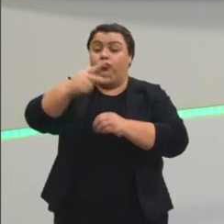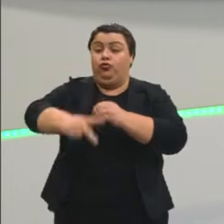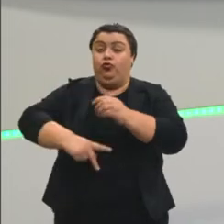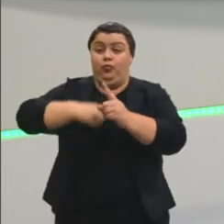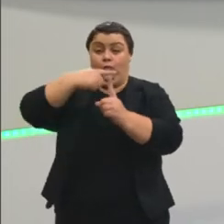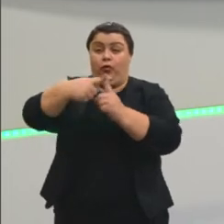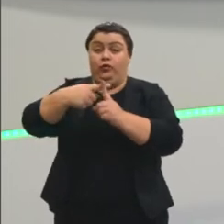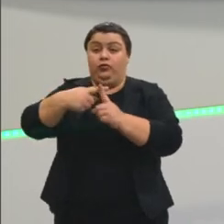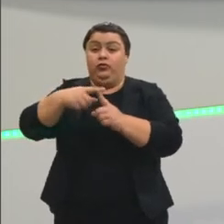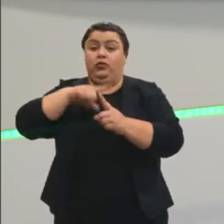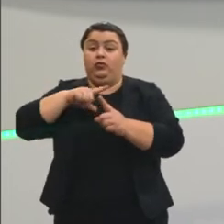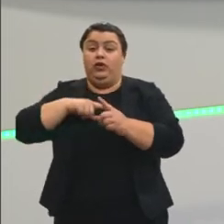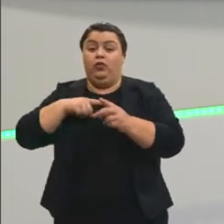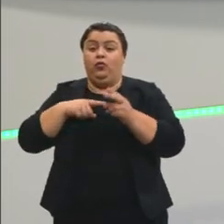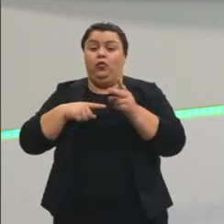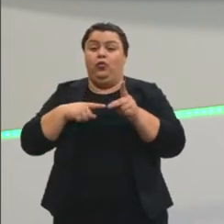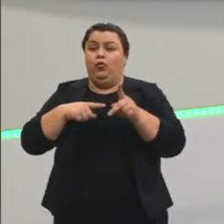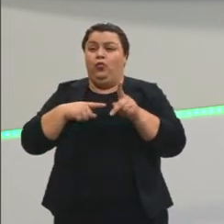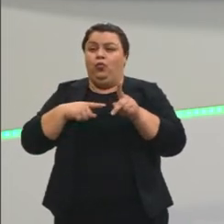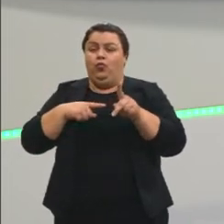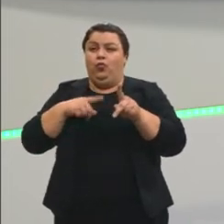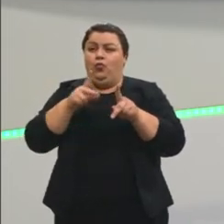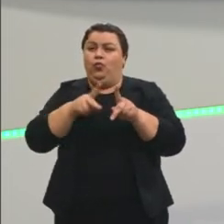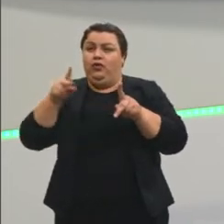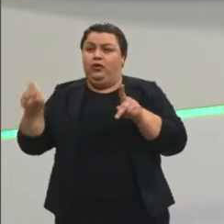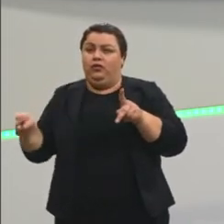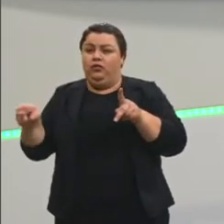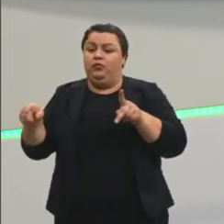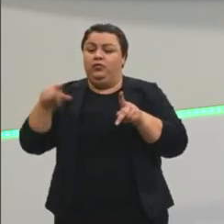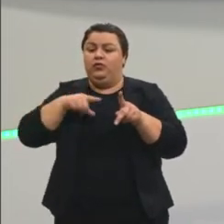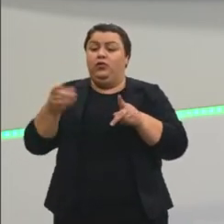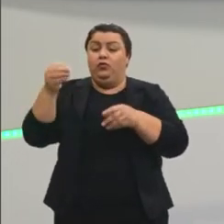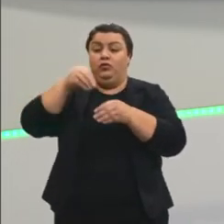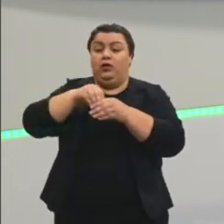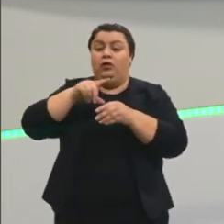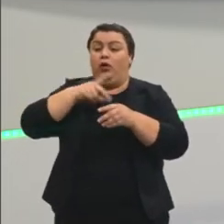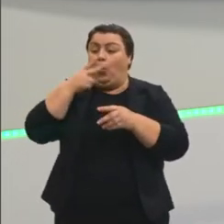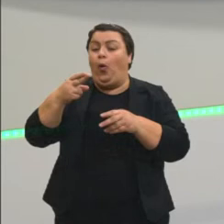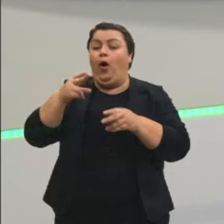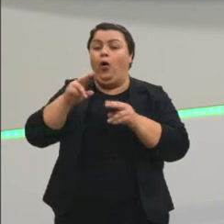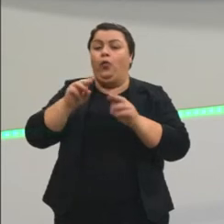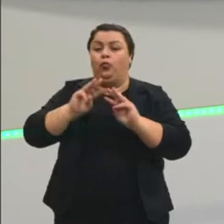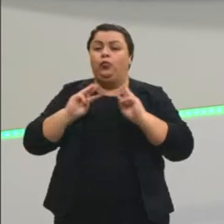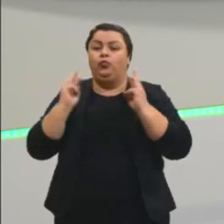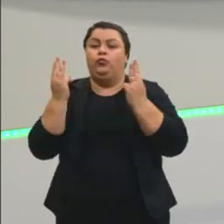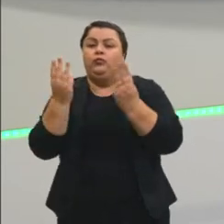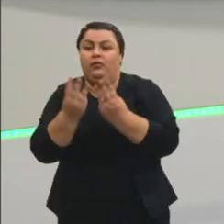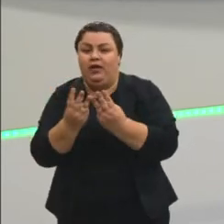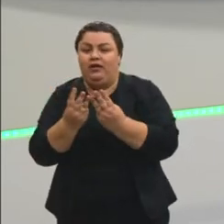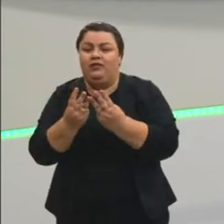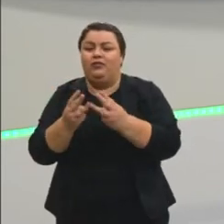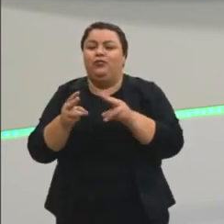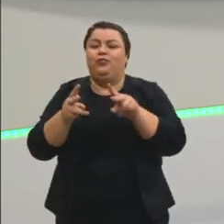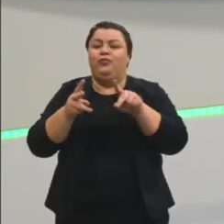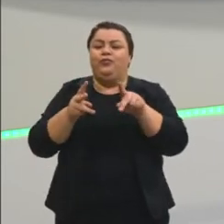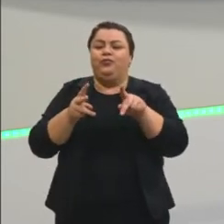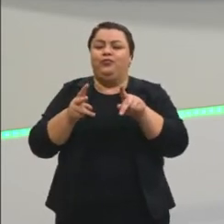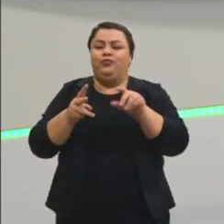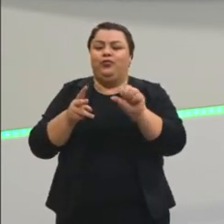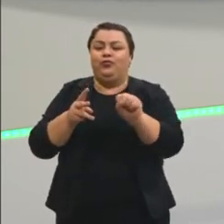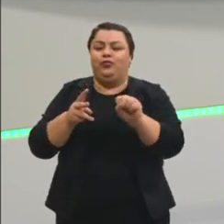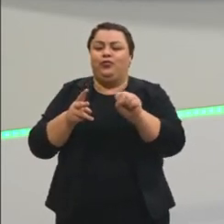isótopo e eu tenho mesmo número de massa eu tenho isóbaro esse eu tenho mesmo número de nêutrons